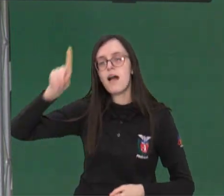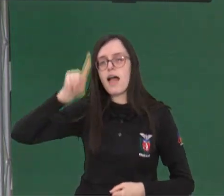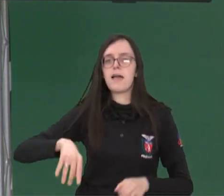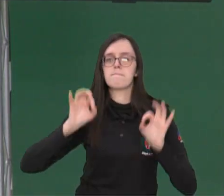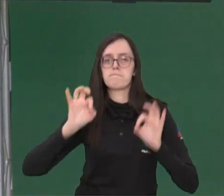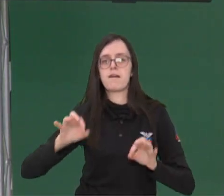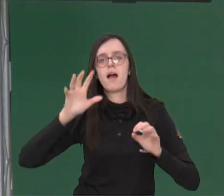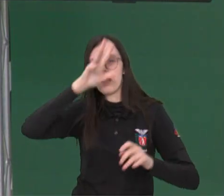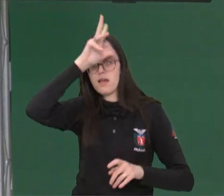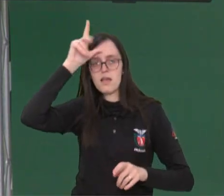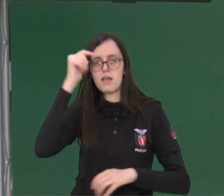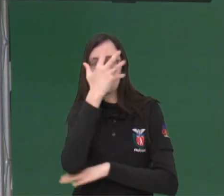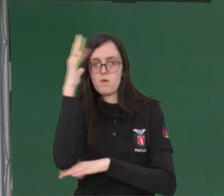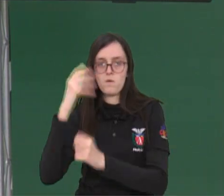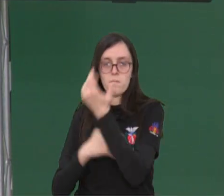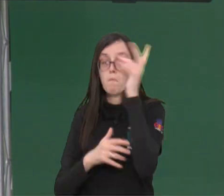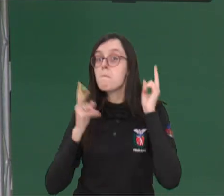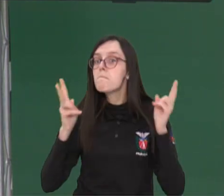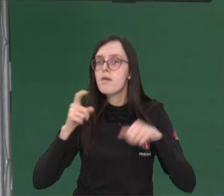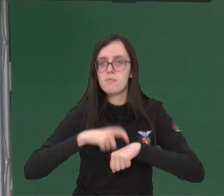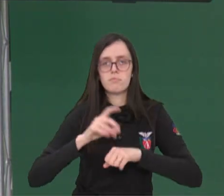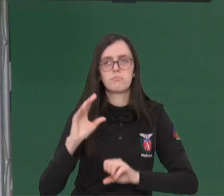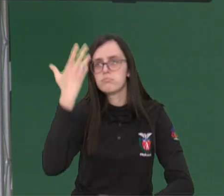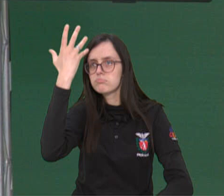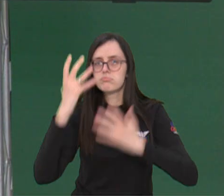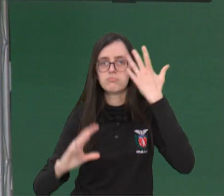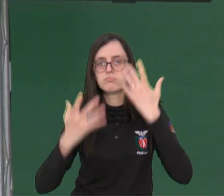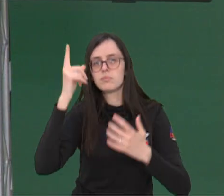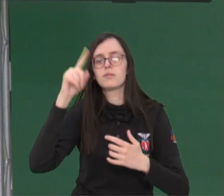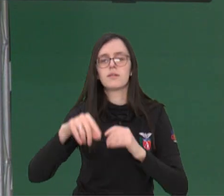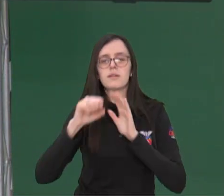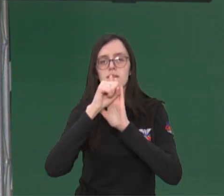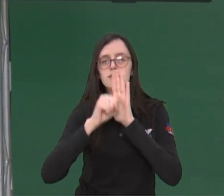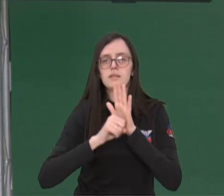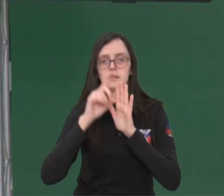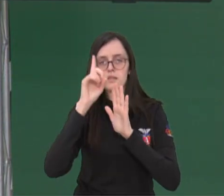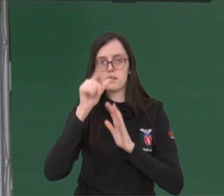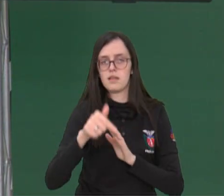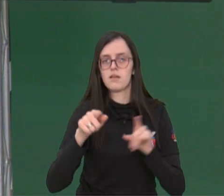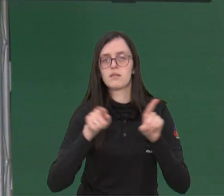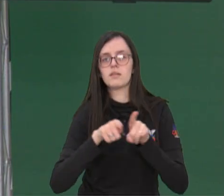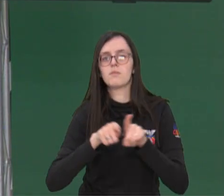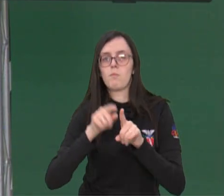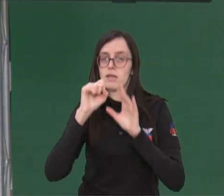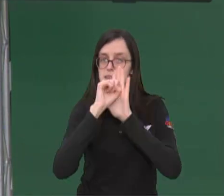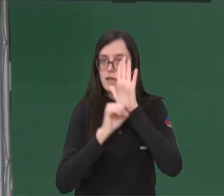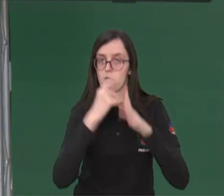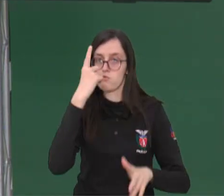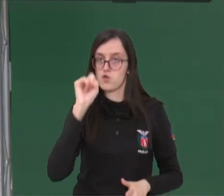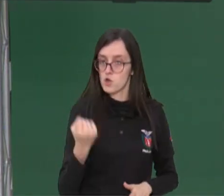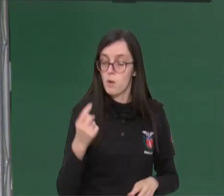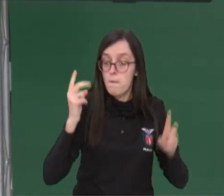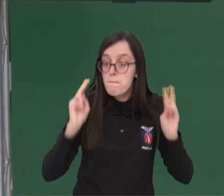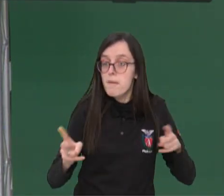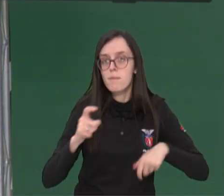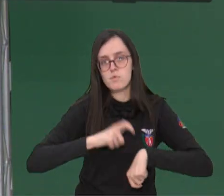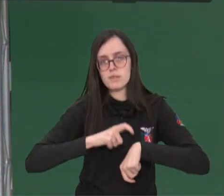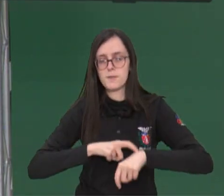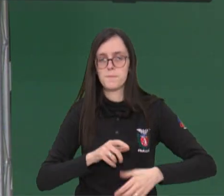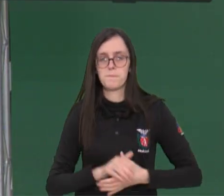amazônica. Ao mesmo tempo, a situação acontecendo no século XVII e século XVIII. Ao mesmo